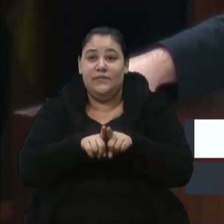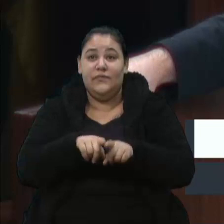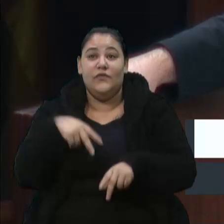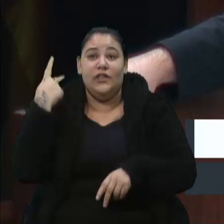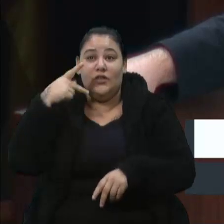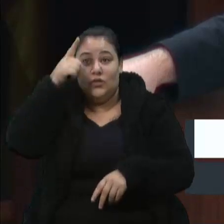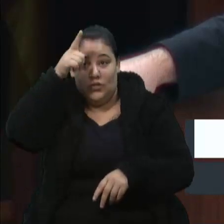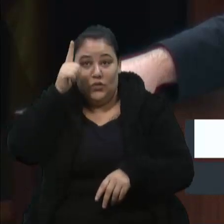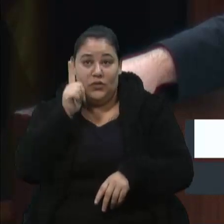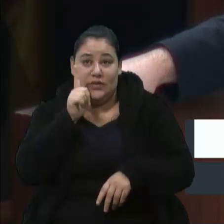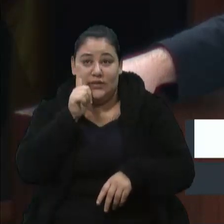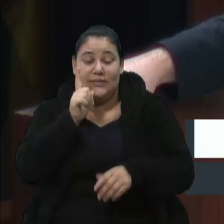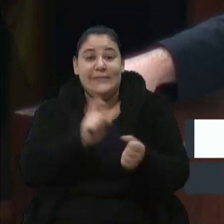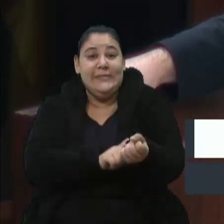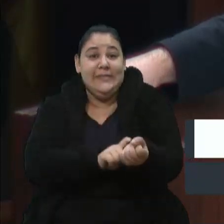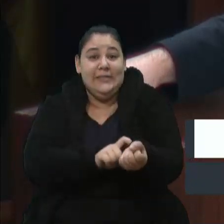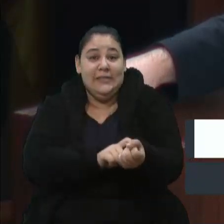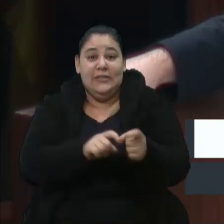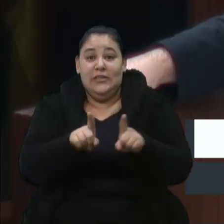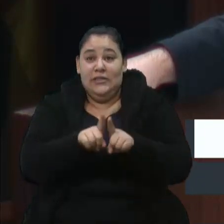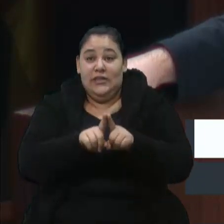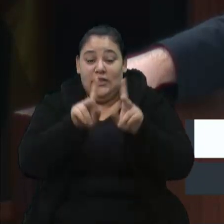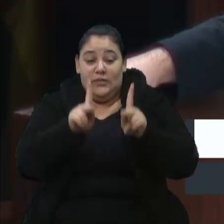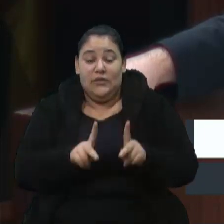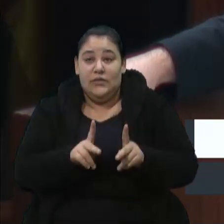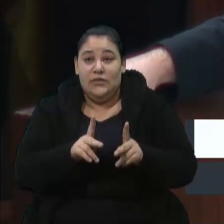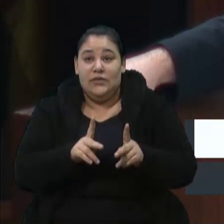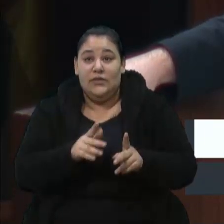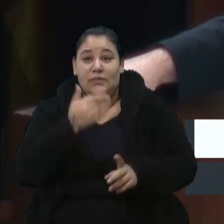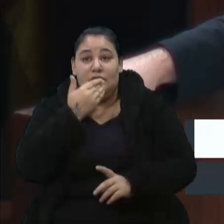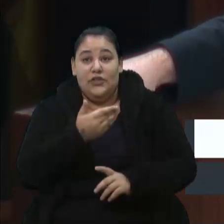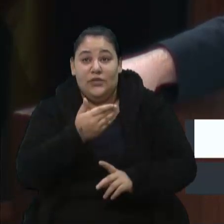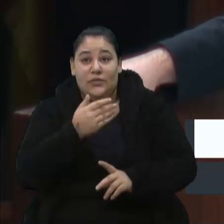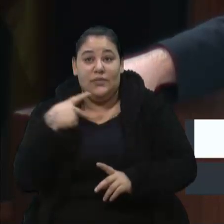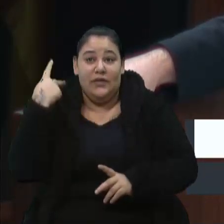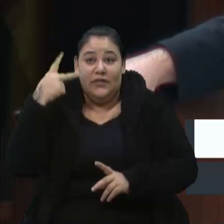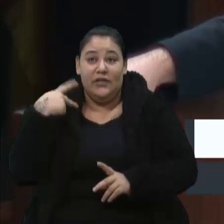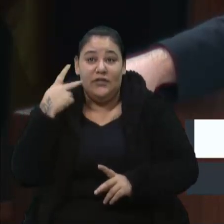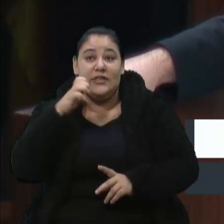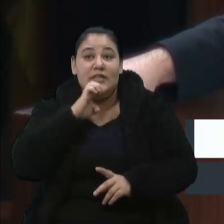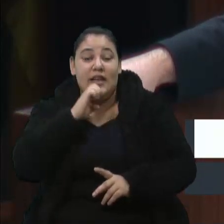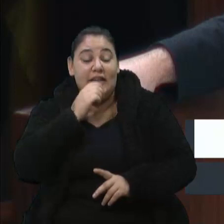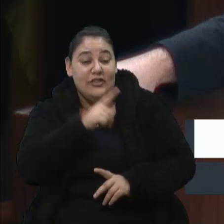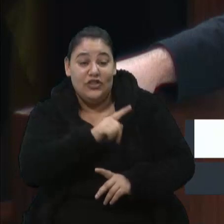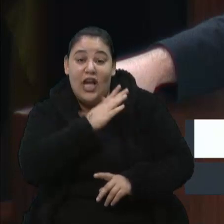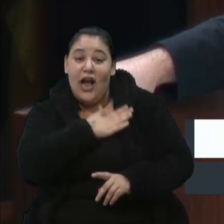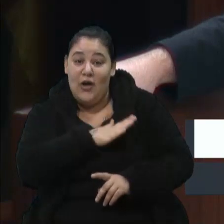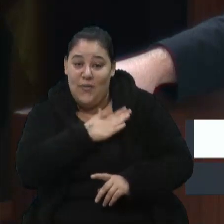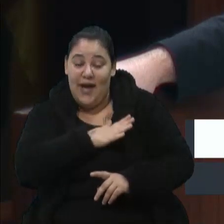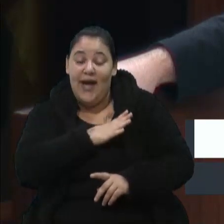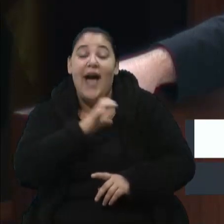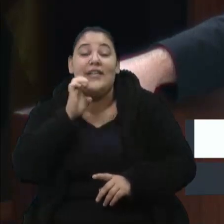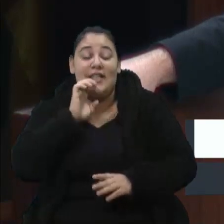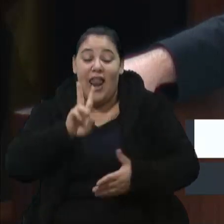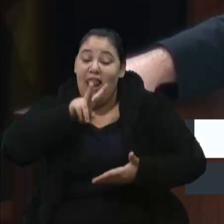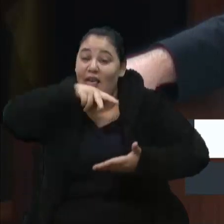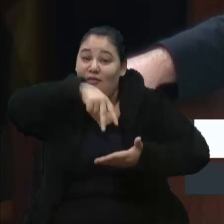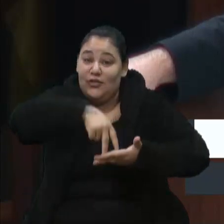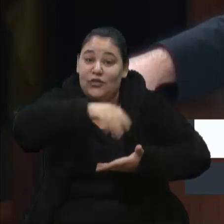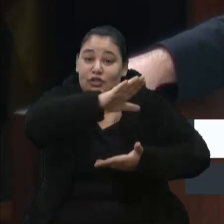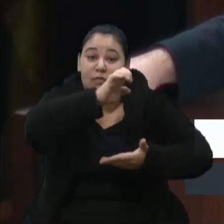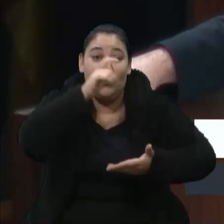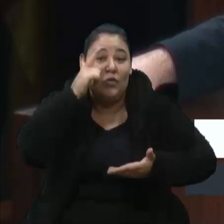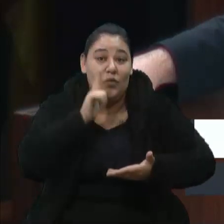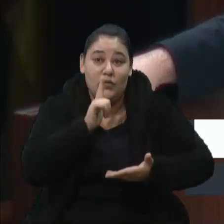vereador, e o pessoal pedindo para a vereadora Estela acalmar o senhor, e assim ela fez. Ela se levantou e foi lá e disse,